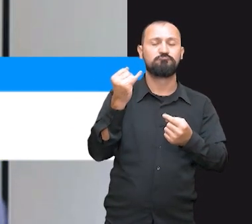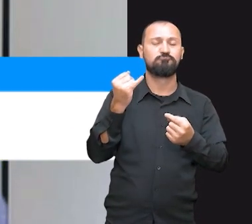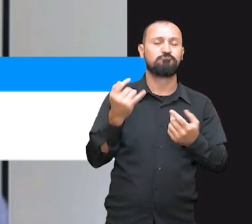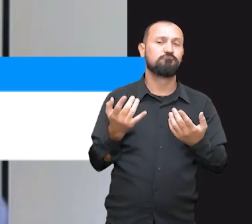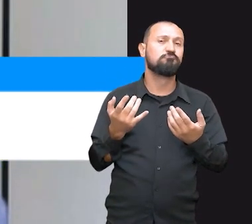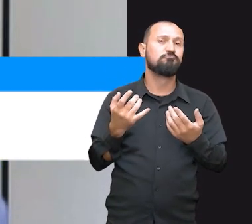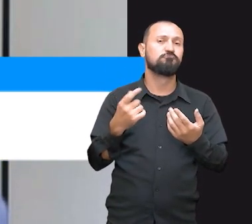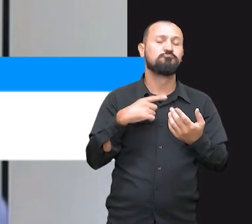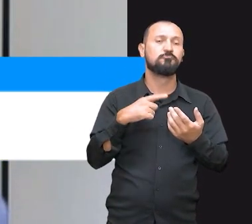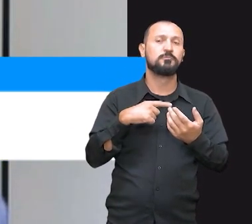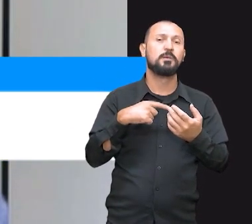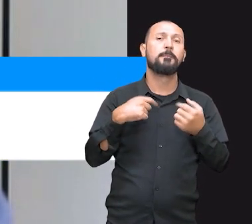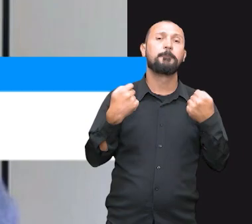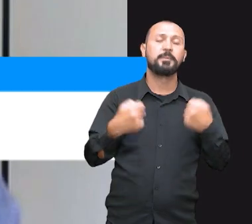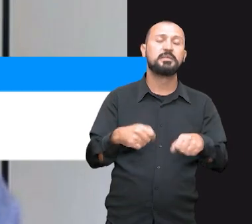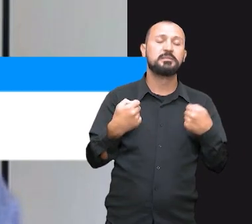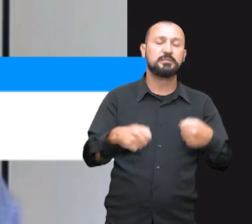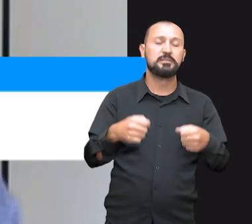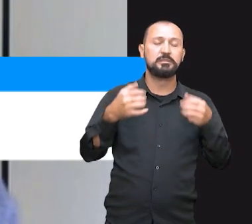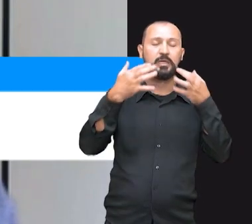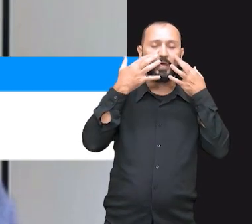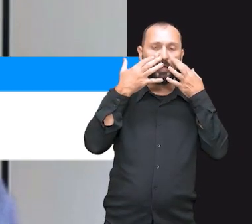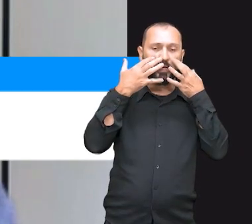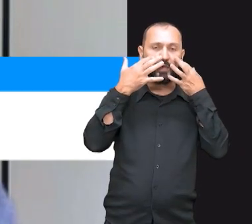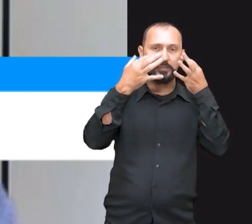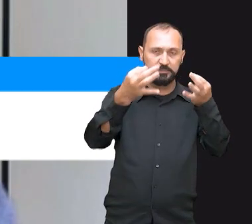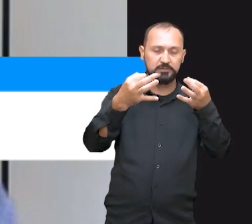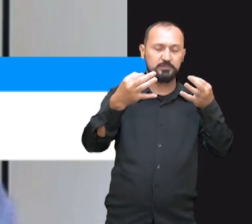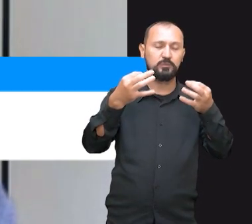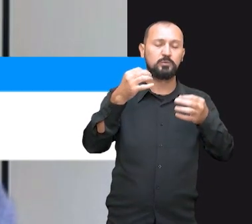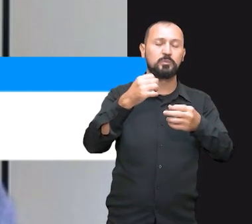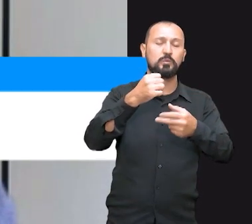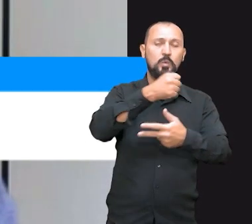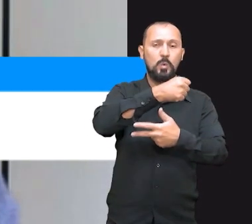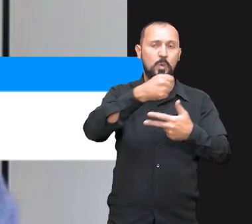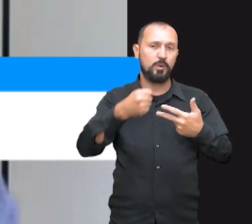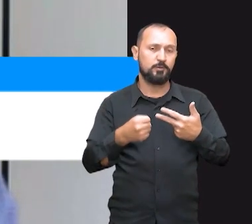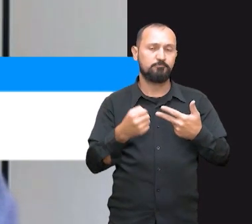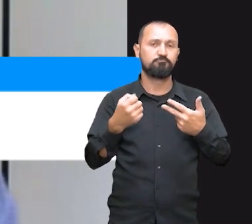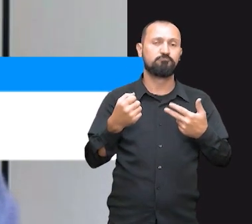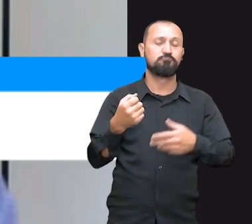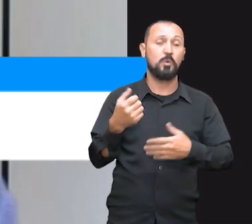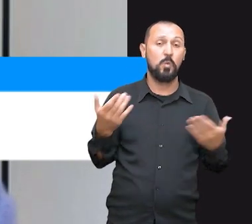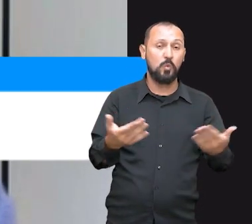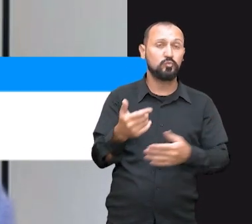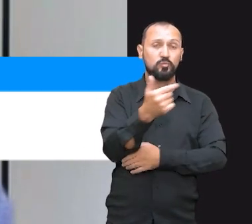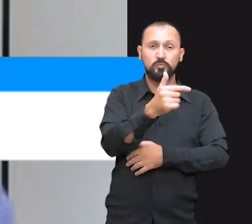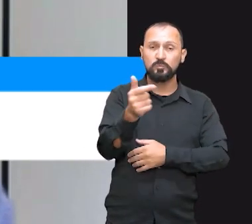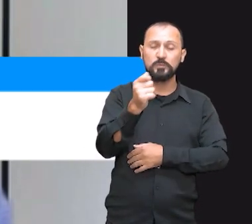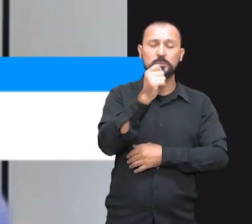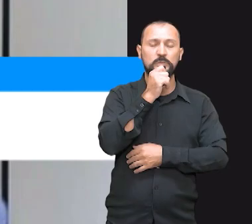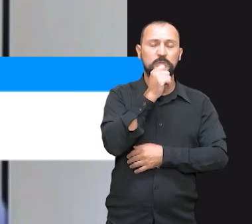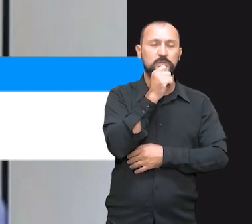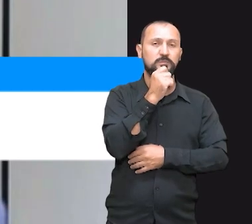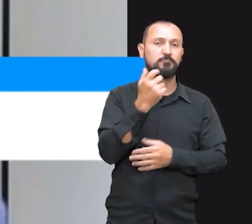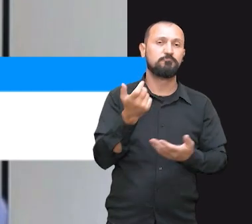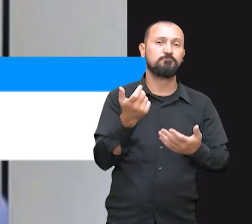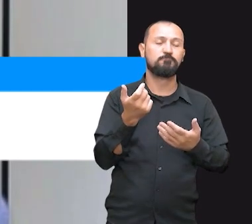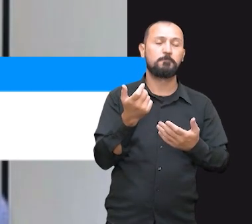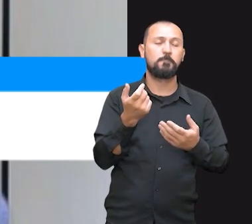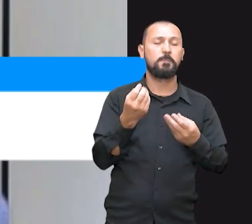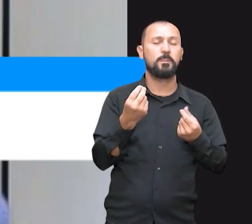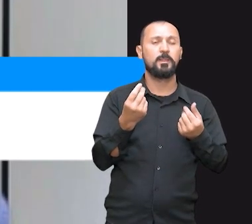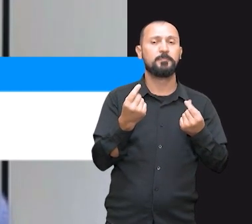é algo extremamente importante e que tem que merecer uma atenção do poder público. Infelizmente, nós não temos